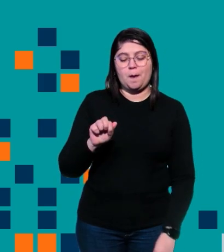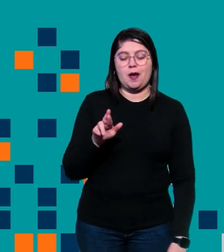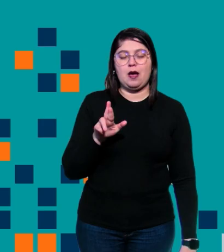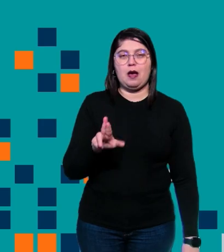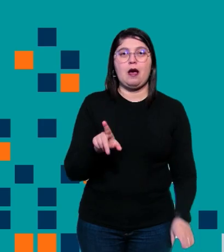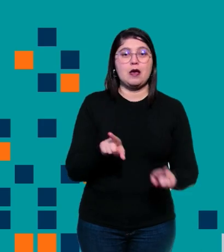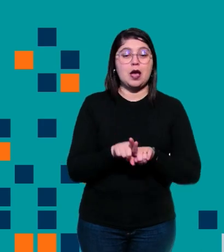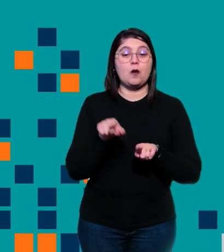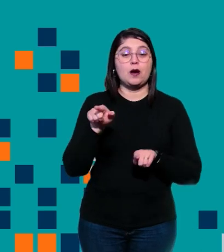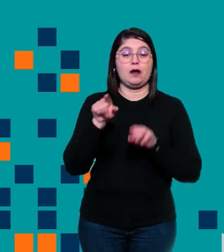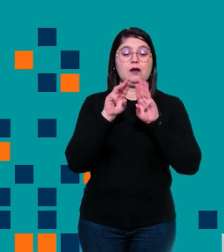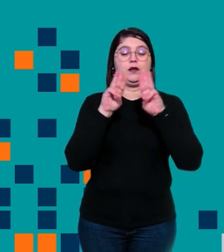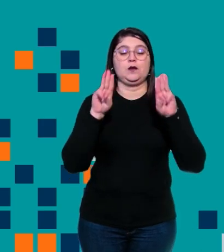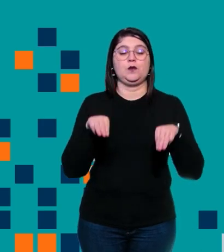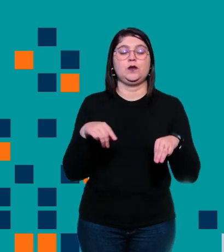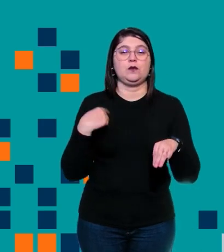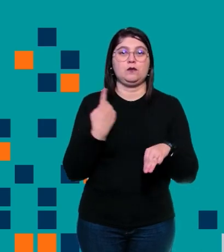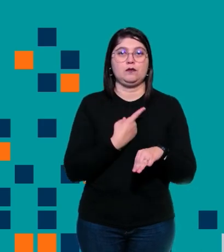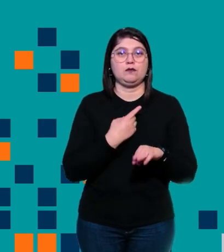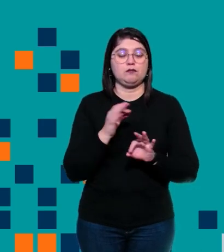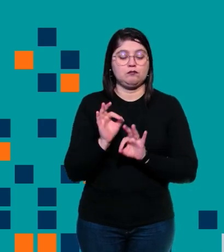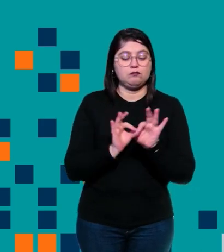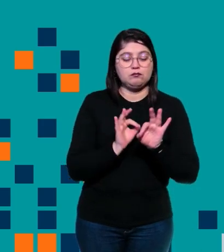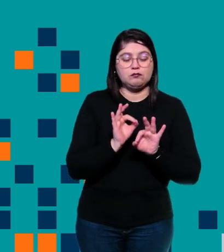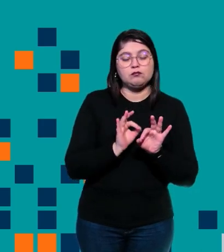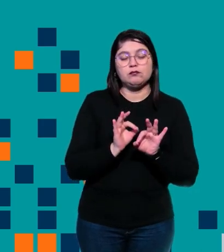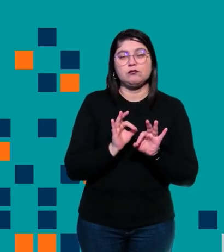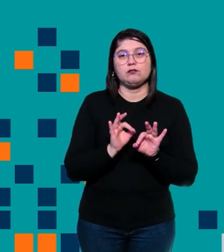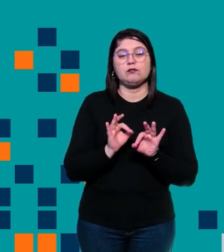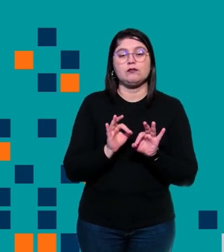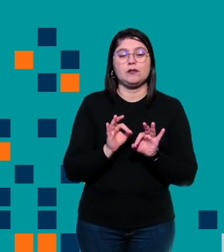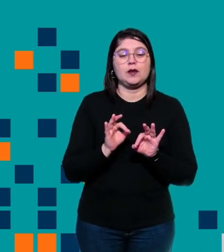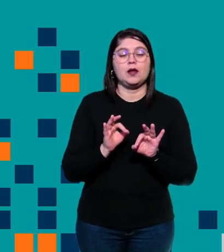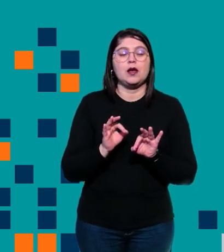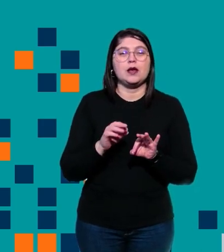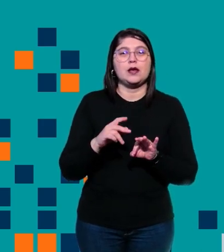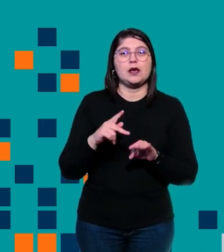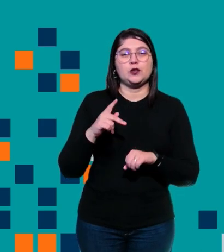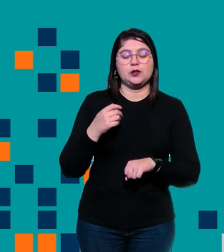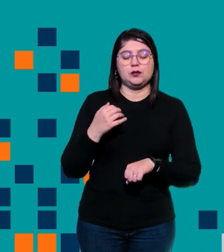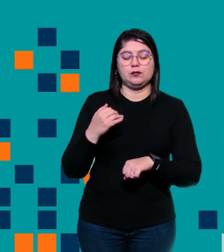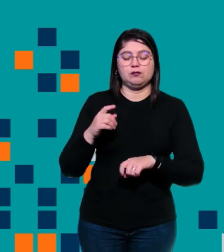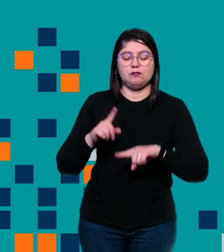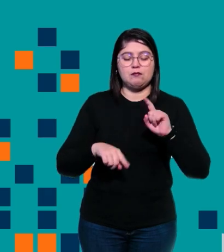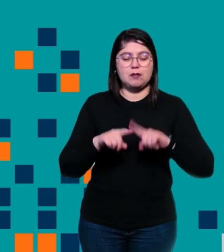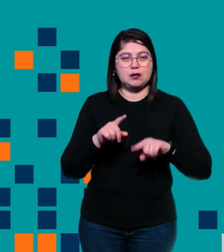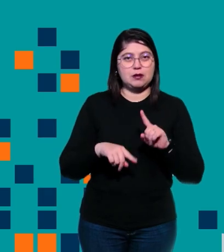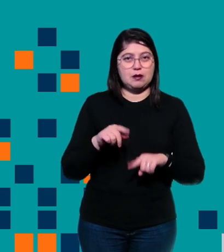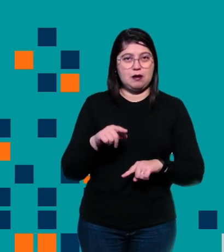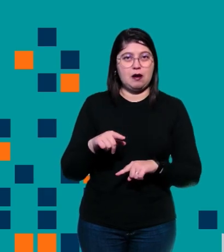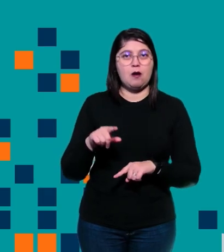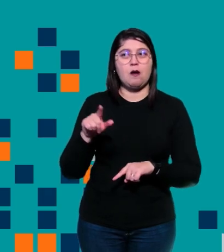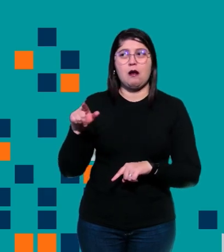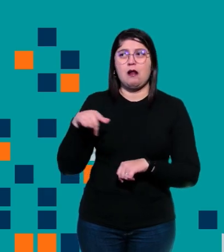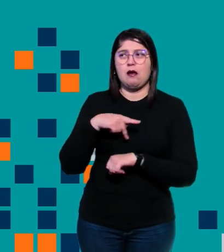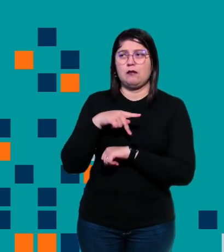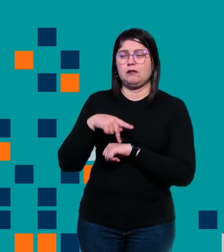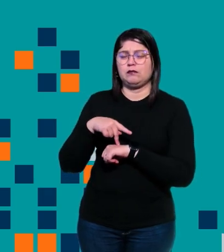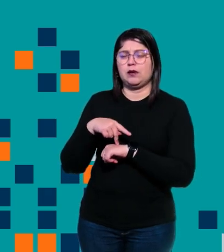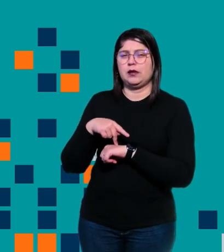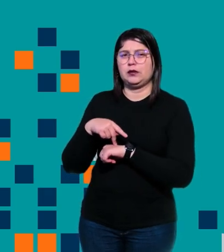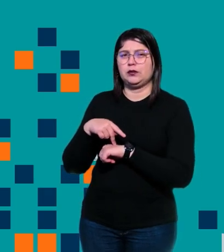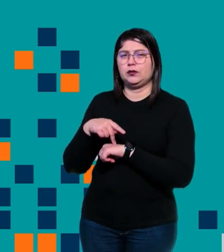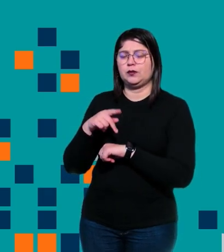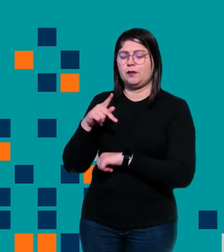esse museu, que é o museu que a gente fez, que é para um colecionador de porcelana chinesa lá em Portugal. Então, a gente está com um